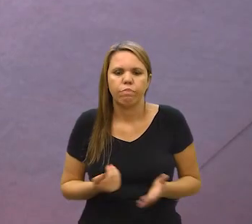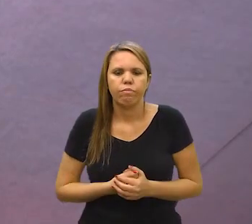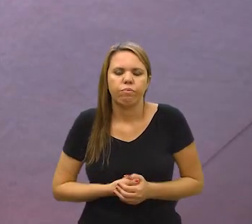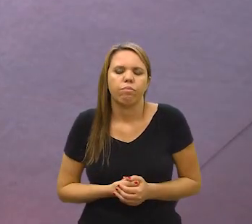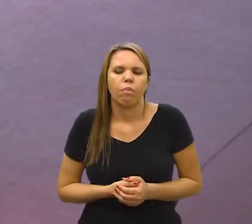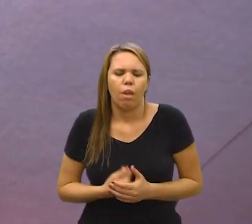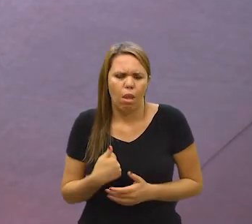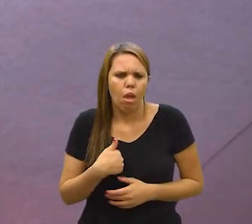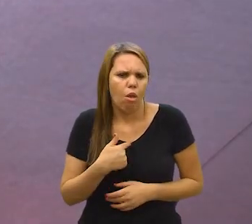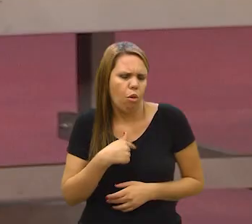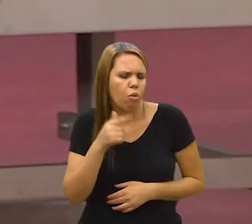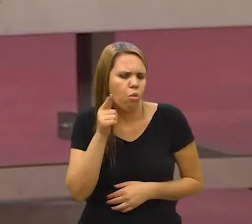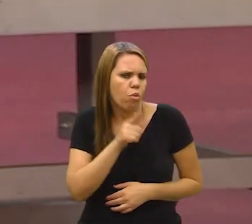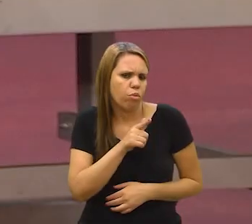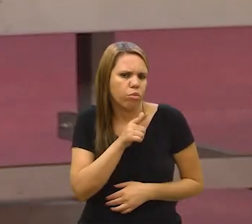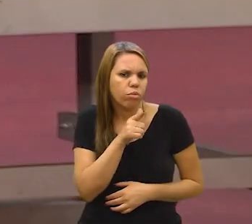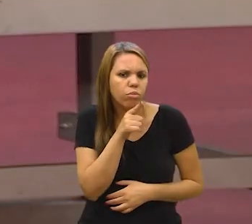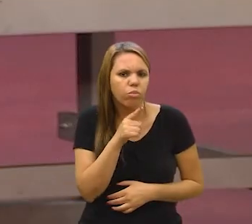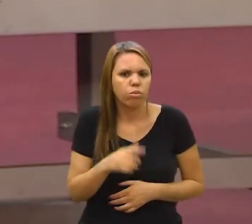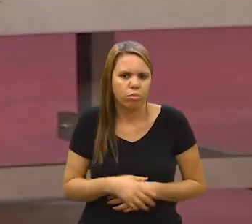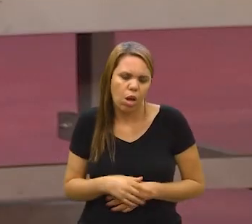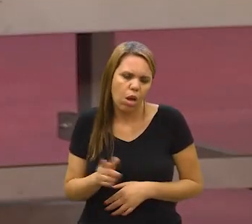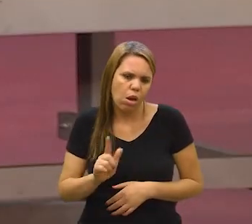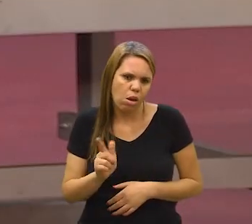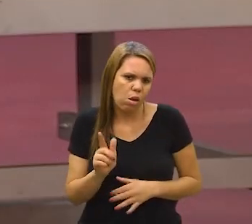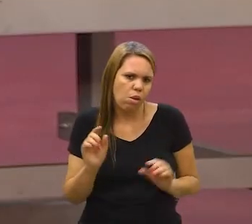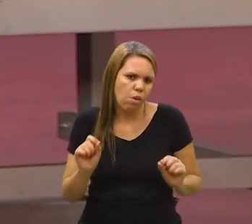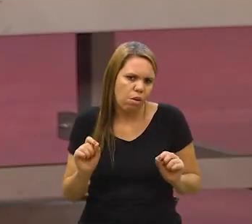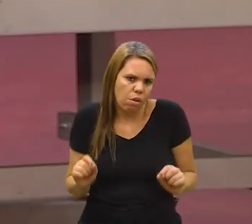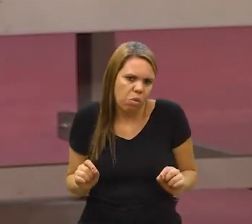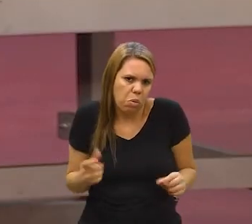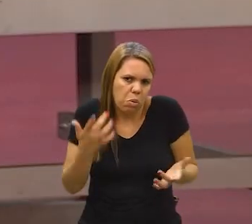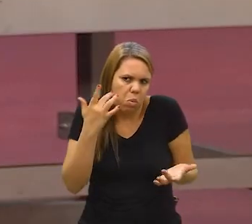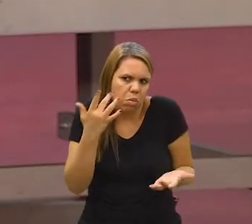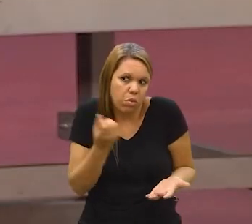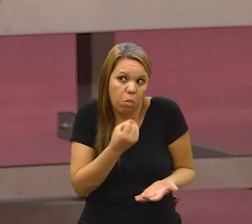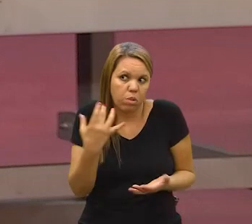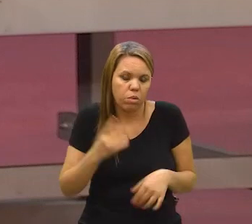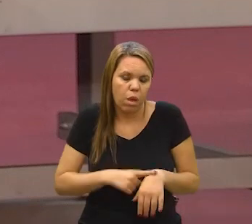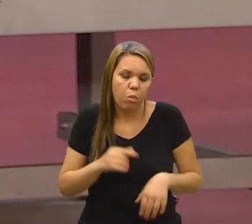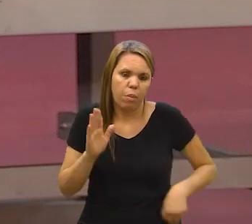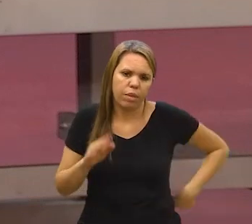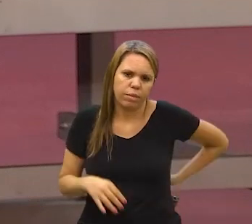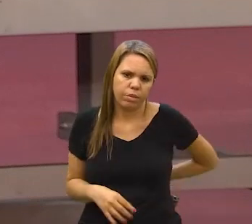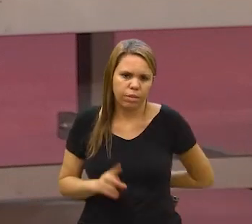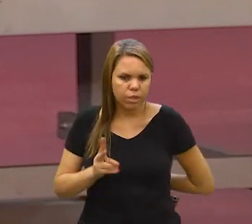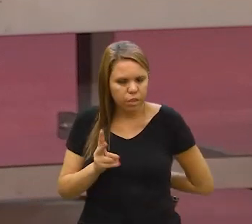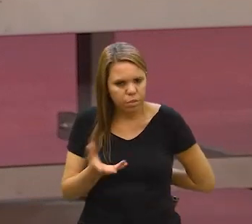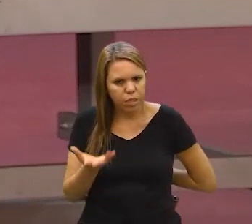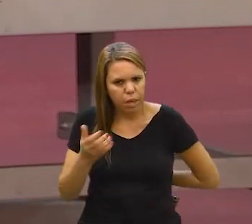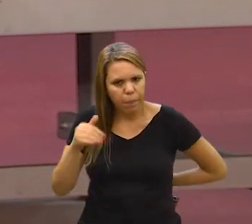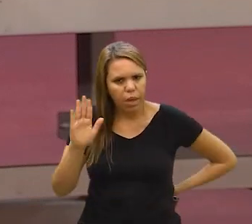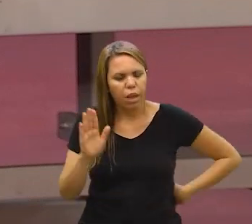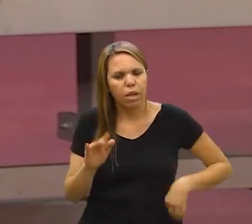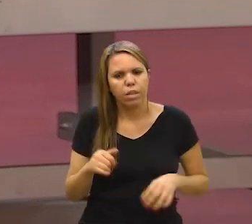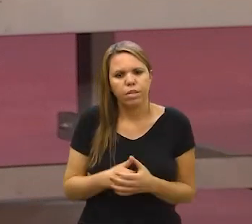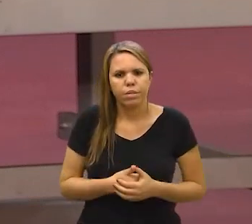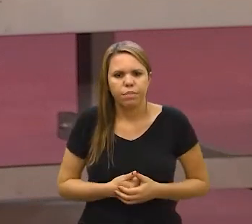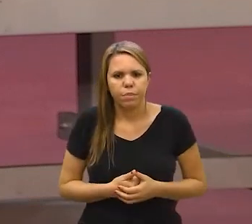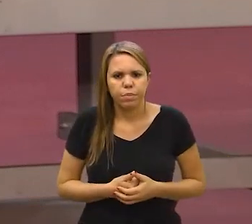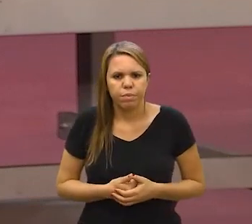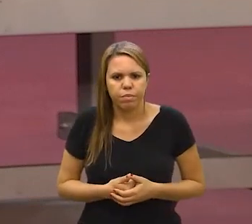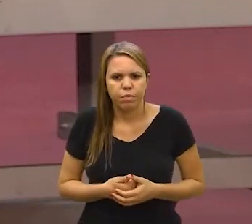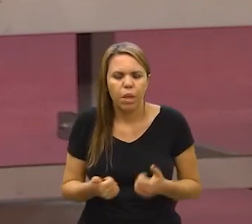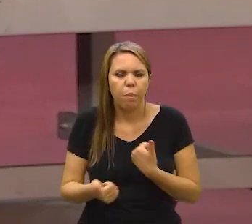Mas assim, eu consigo, mas é lógico que não sei por quanto tempo mais, porque a gente sempre quer um pouco mais, a gente vai ficando, já